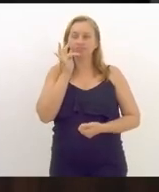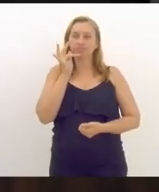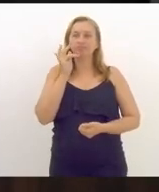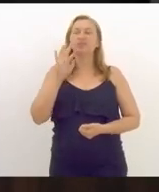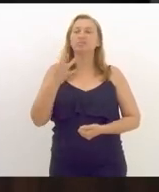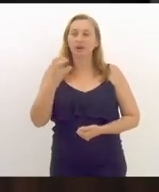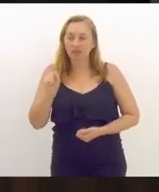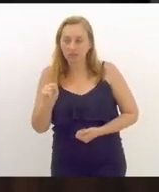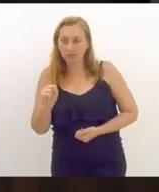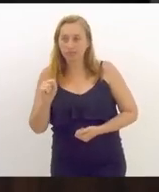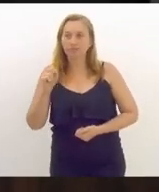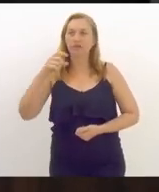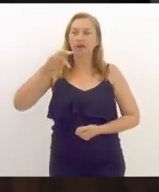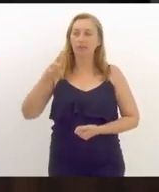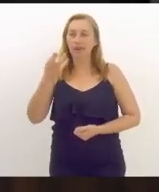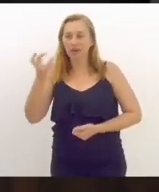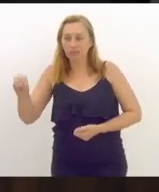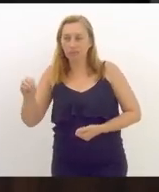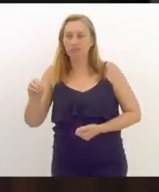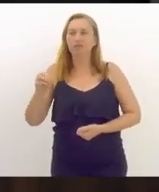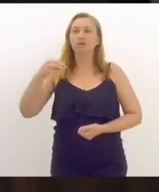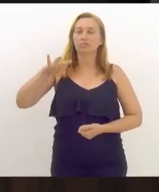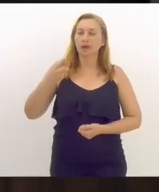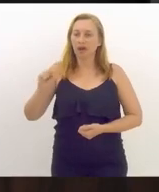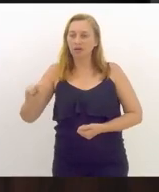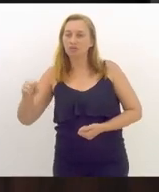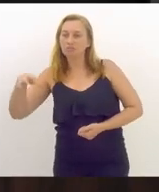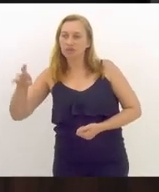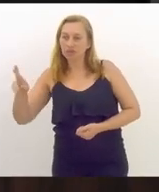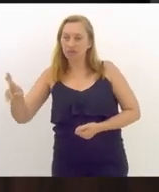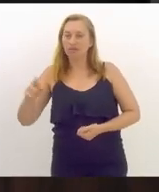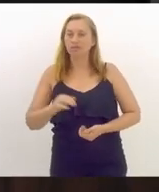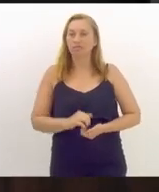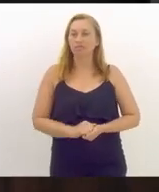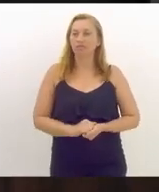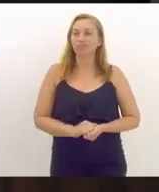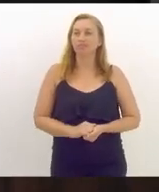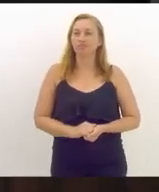Deputado Marcos Abraão Deputado Marcos Miller